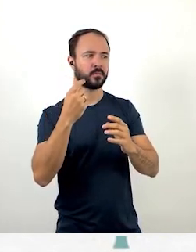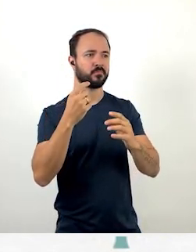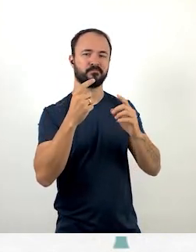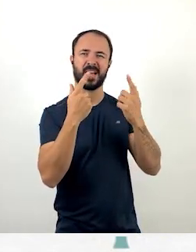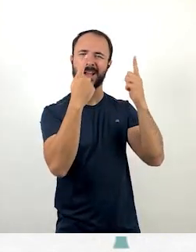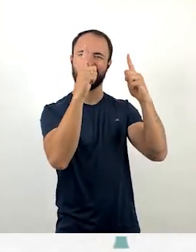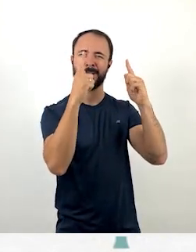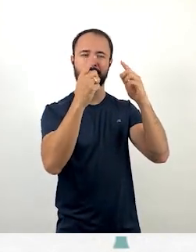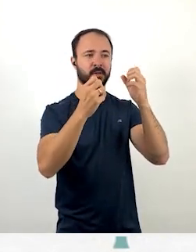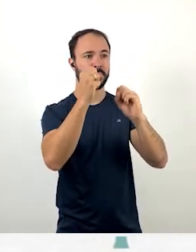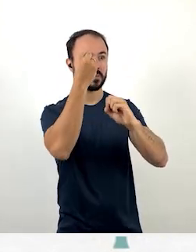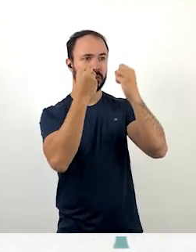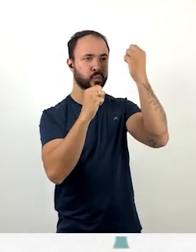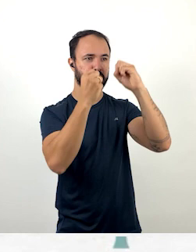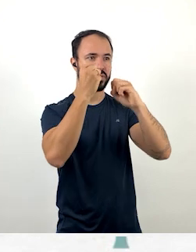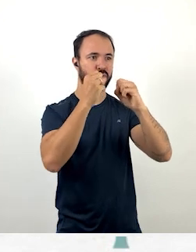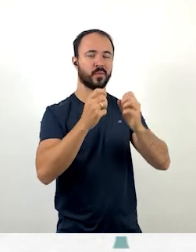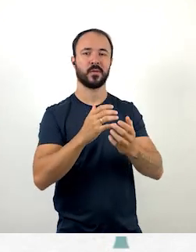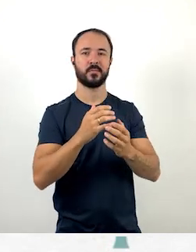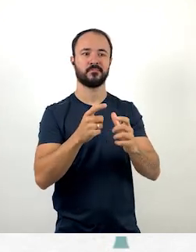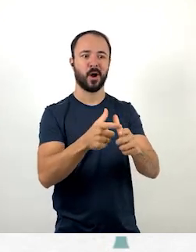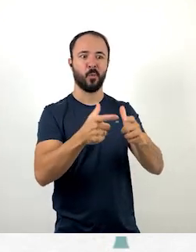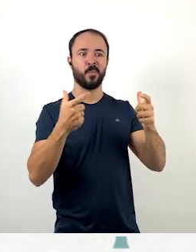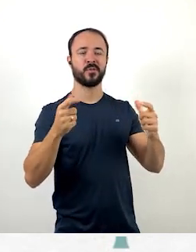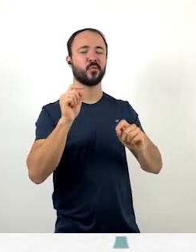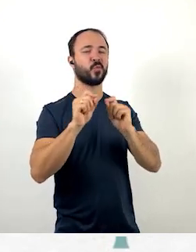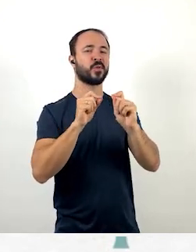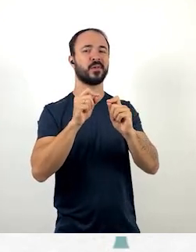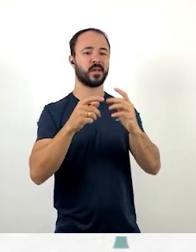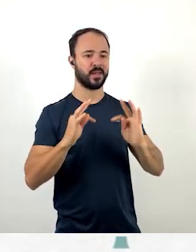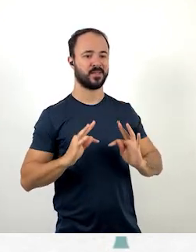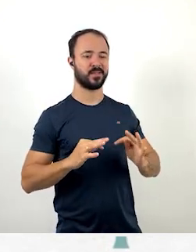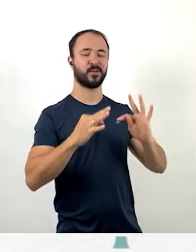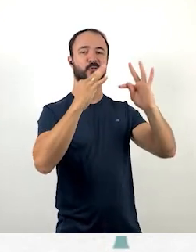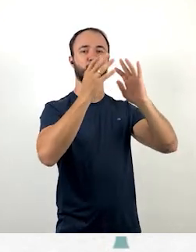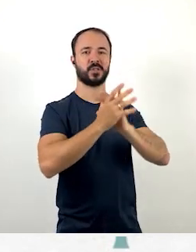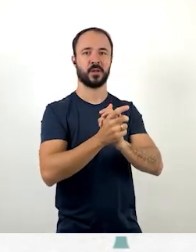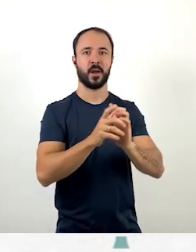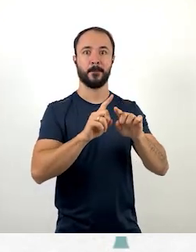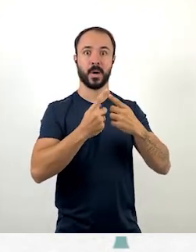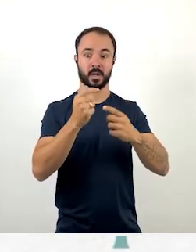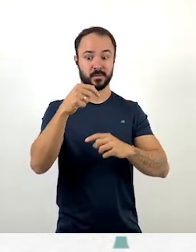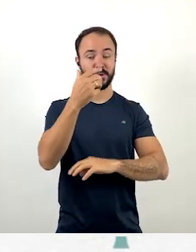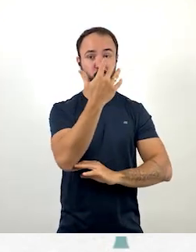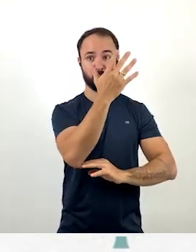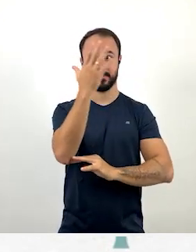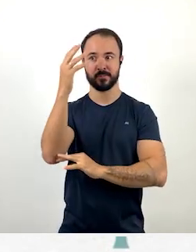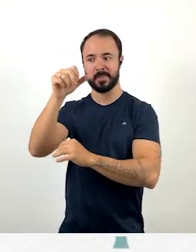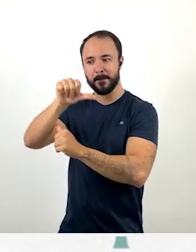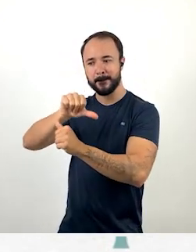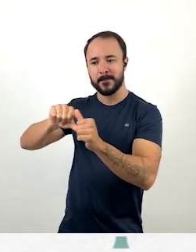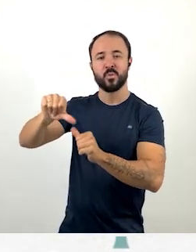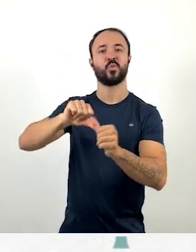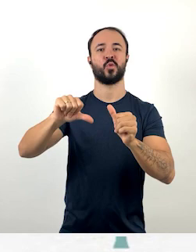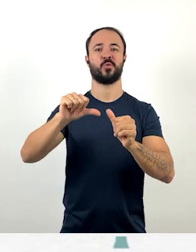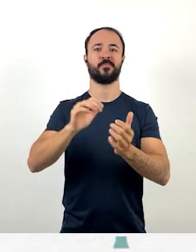mais rapidez na forma de produzir. No entanto, provocou uma alteração no meio ambiente. As máquinas a